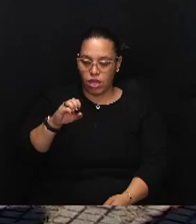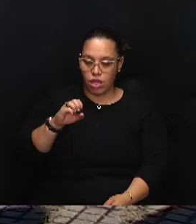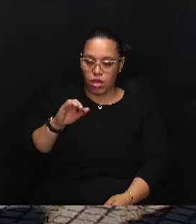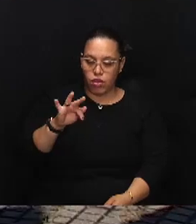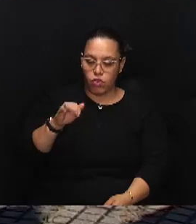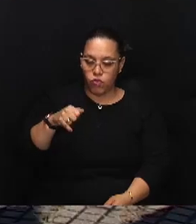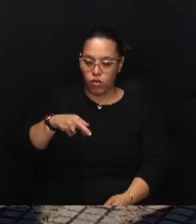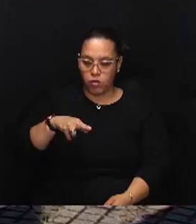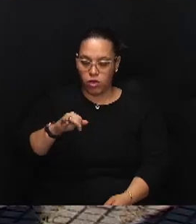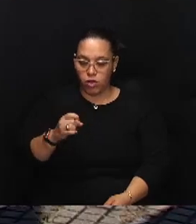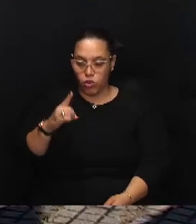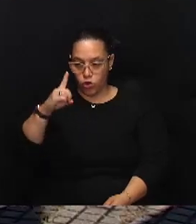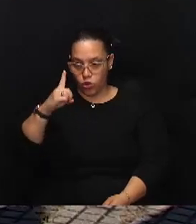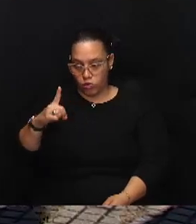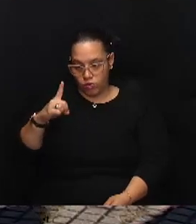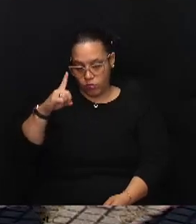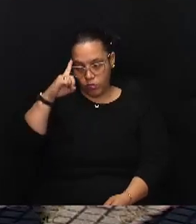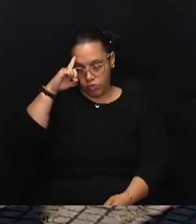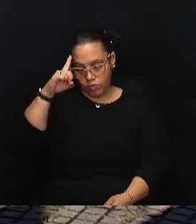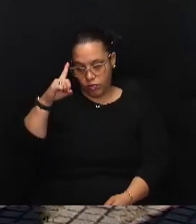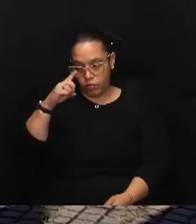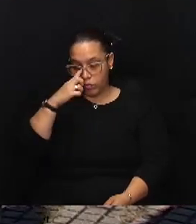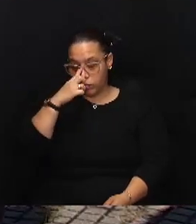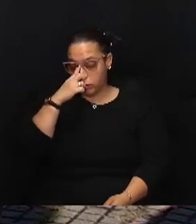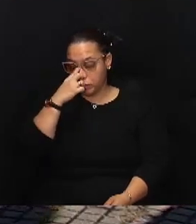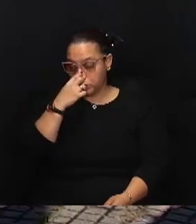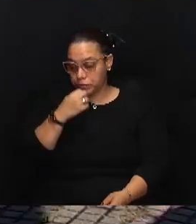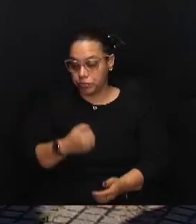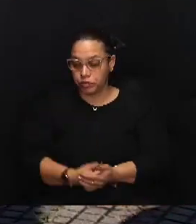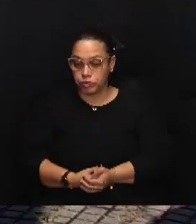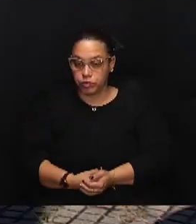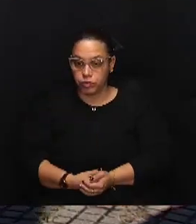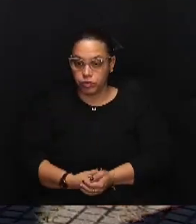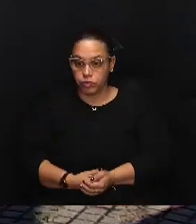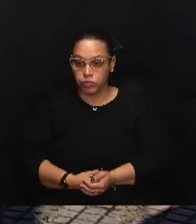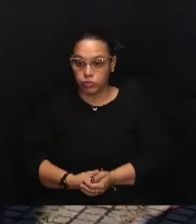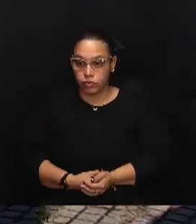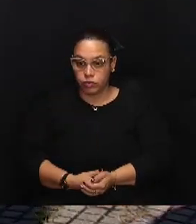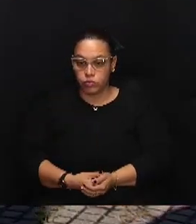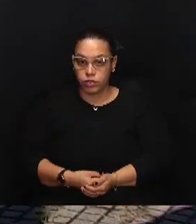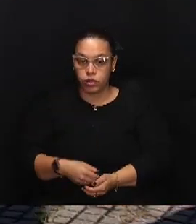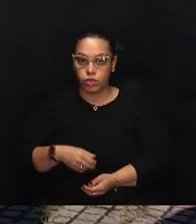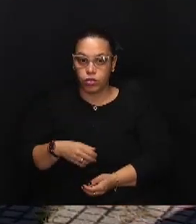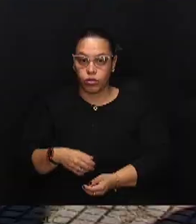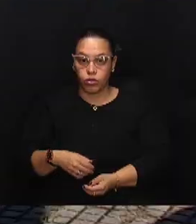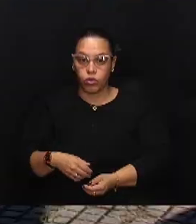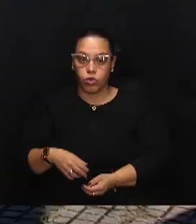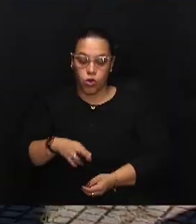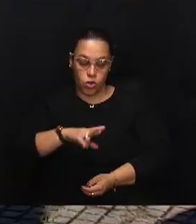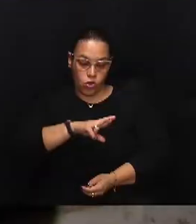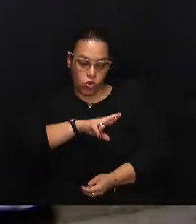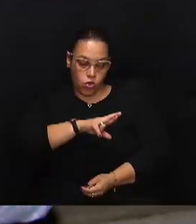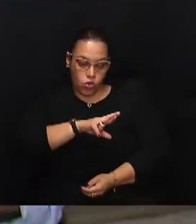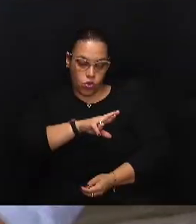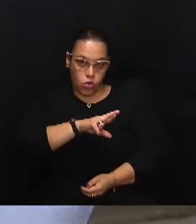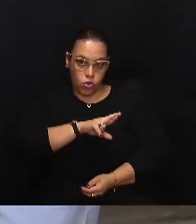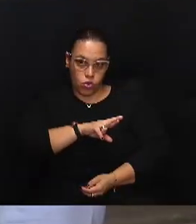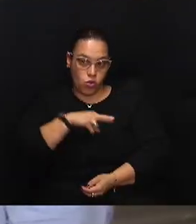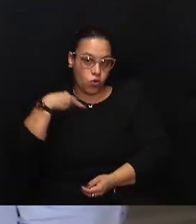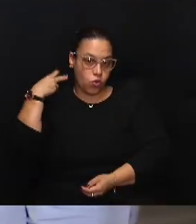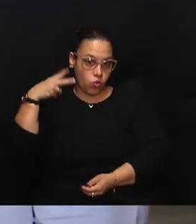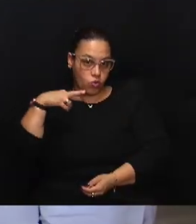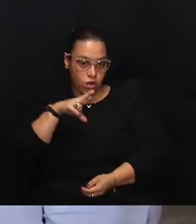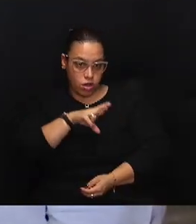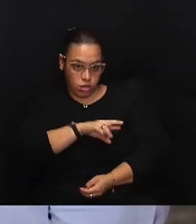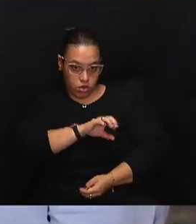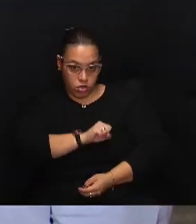Brasil, que é uma participação muito determinante do presidente da Câmara, Rossini, o presidente da Câmara, o vereador